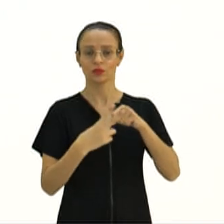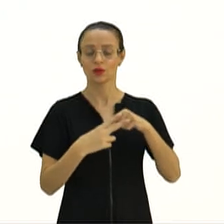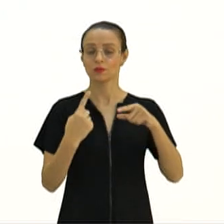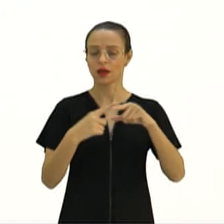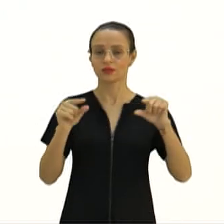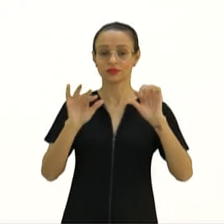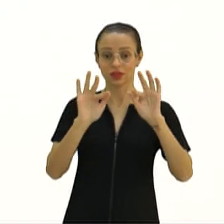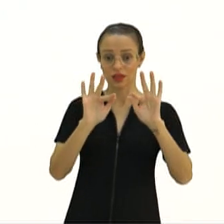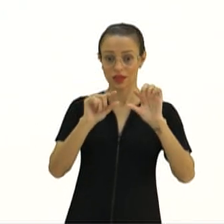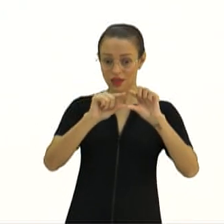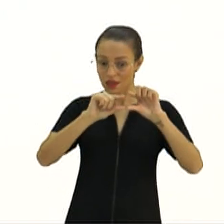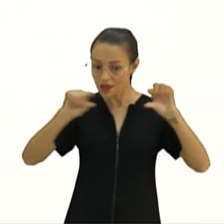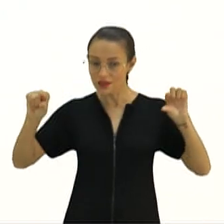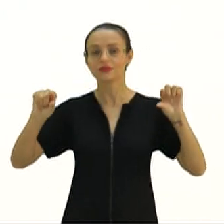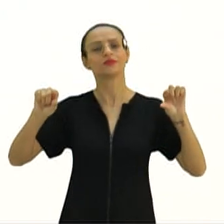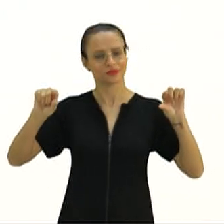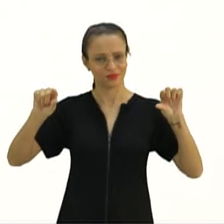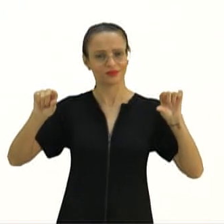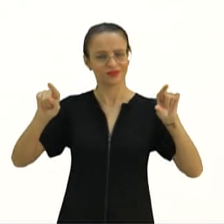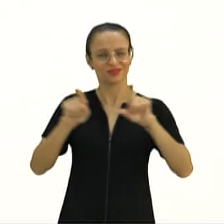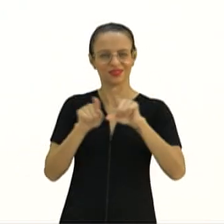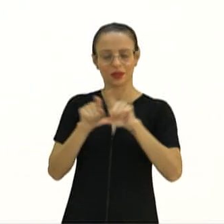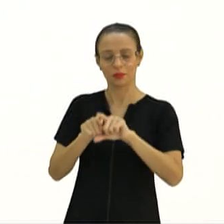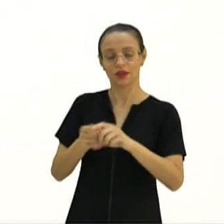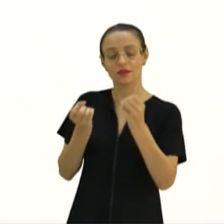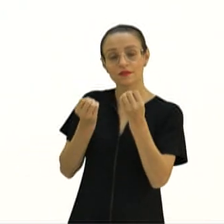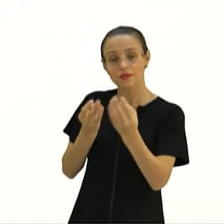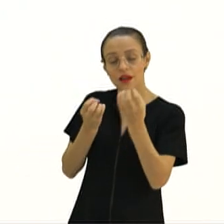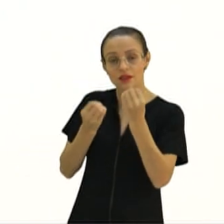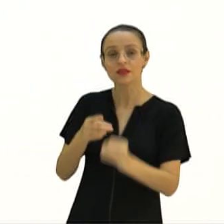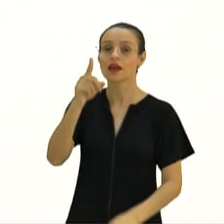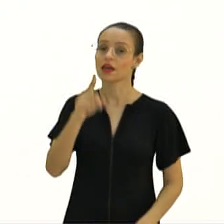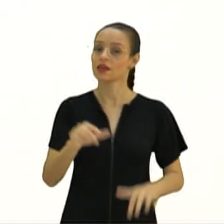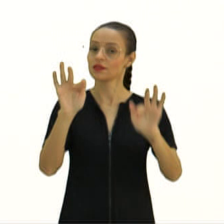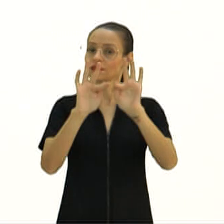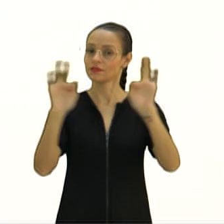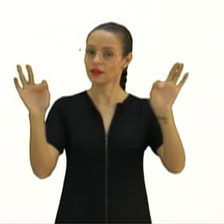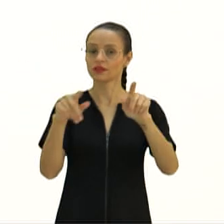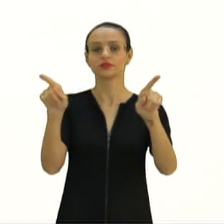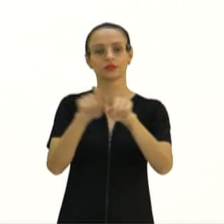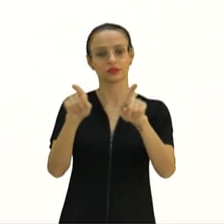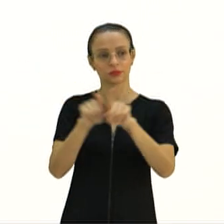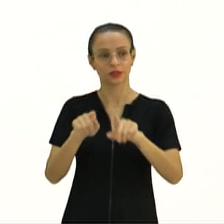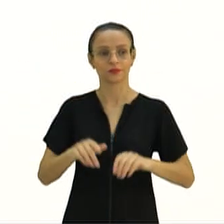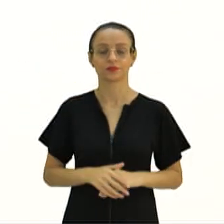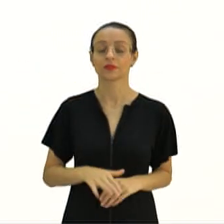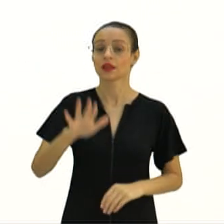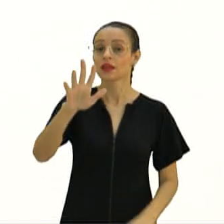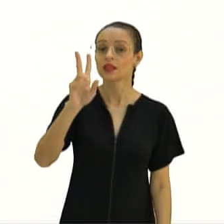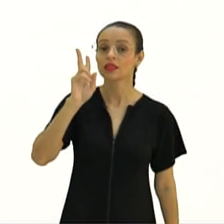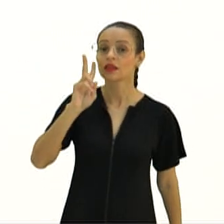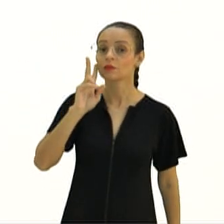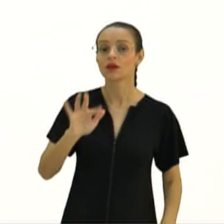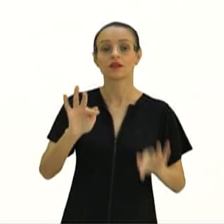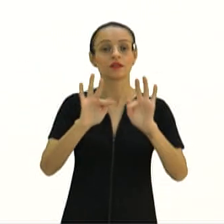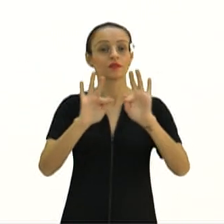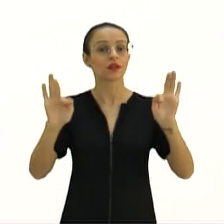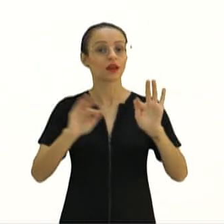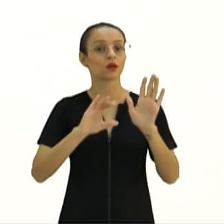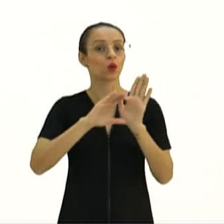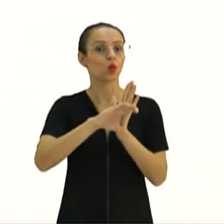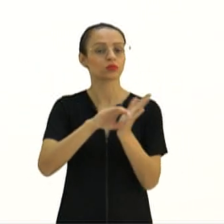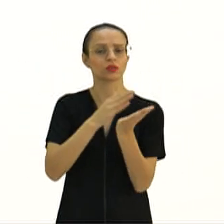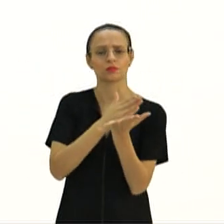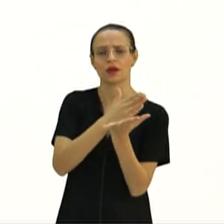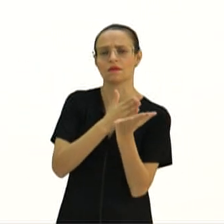conjunto também passou uma informação. Então, também é considerado frase, é considerada uma frase. Lembre-se, frase é um conceito amplo.